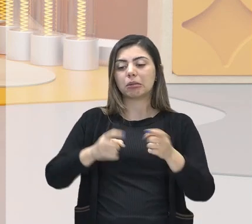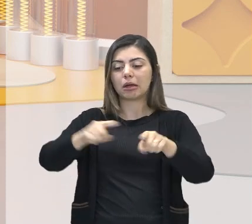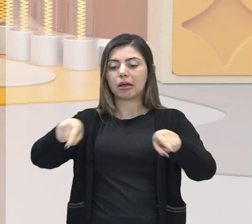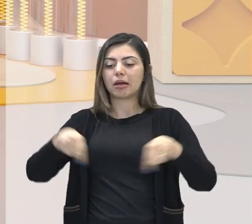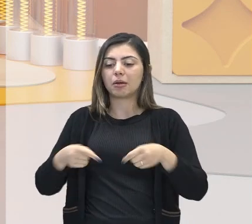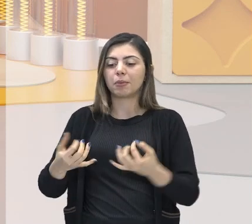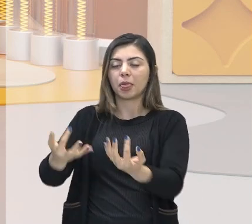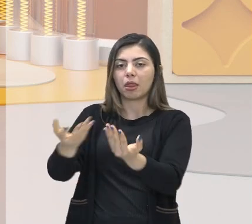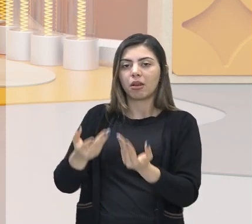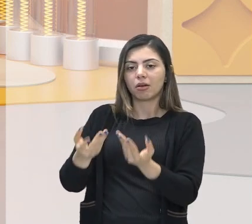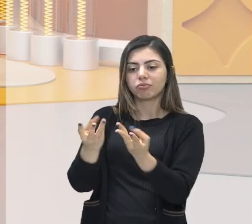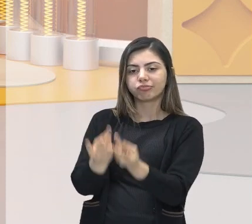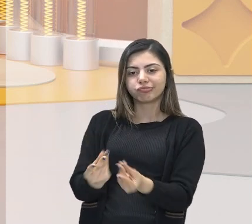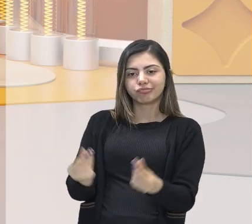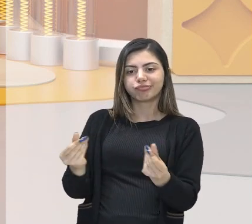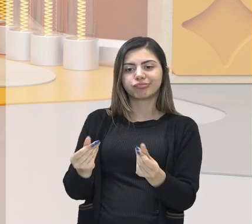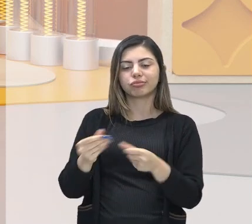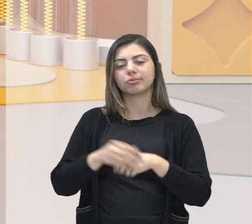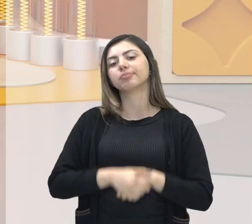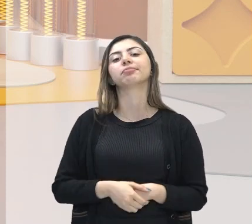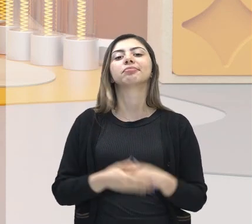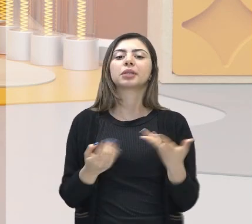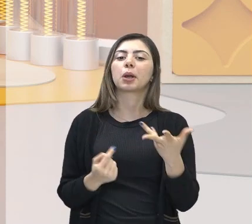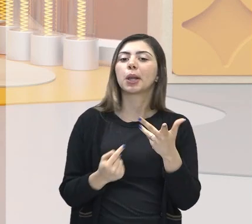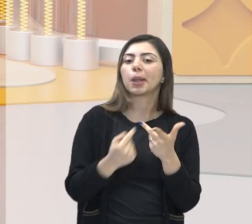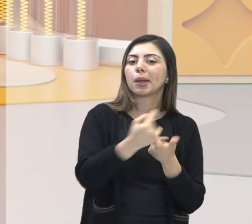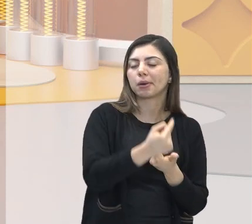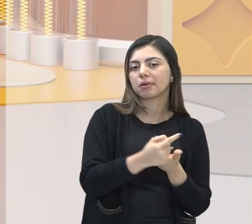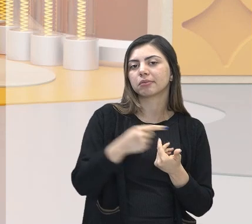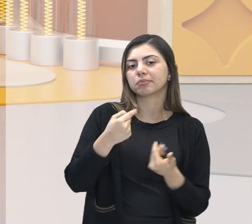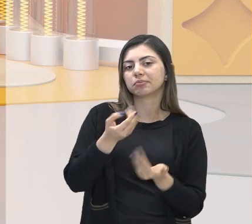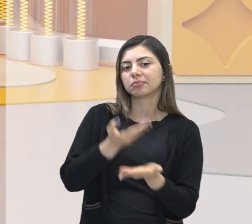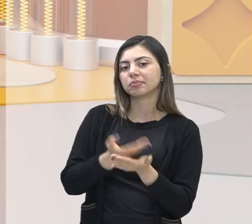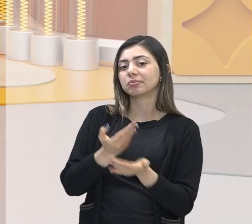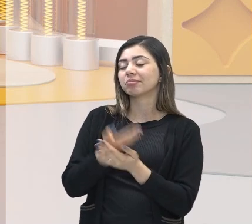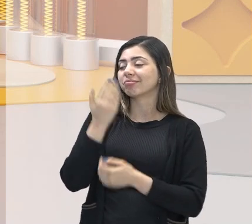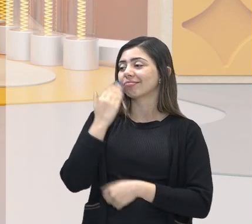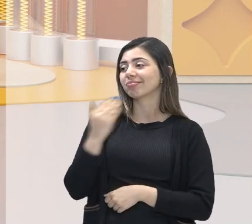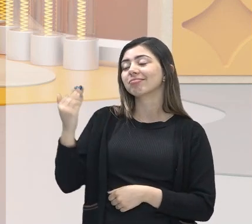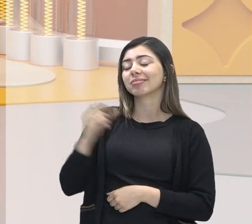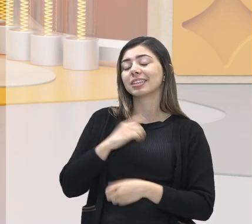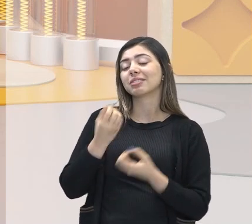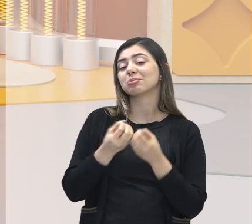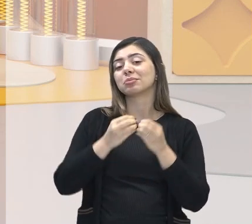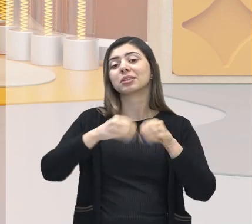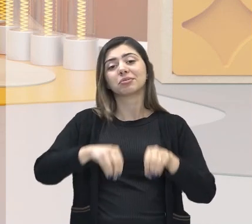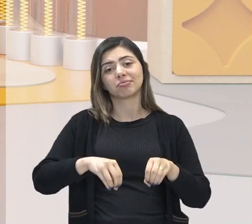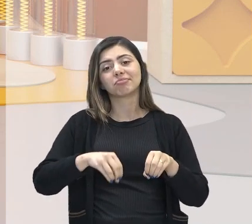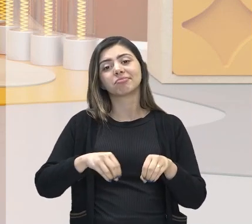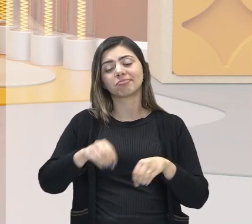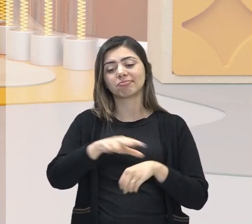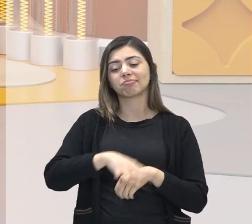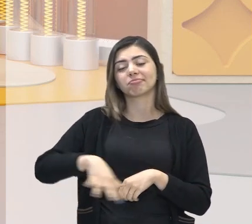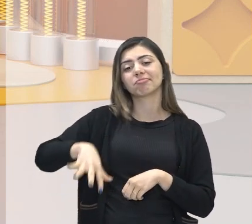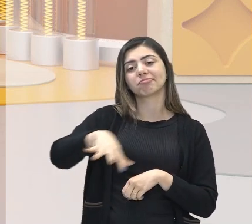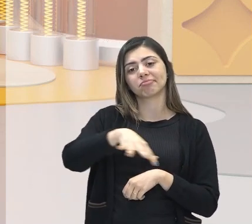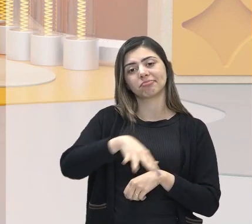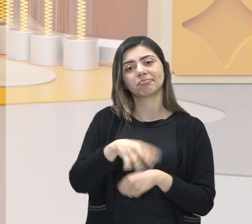se prejudicaram nesse sentido. Então esses fatores, pessoal, que a gente está vendo aqui, eles prejudicaram bastante a questão